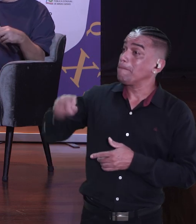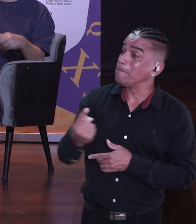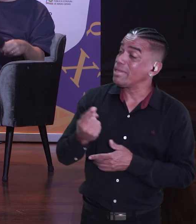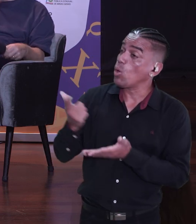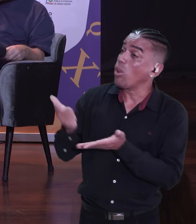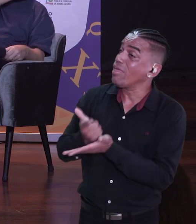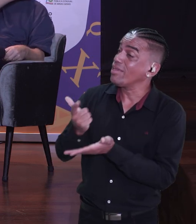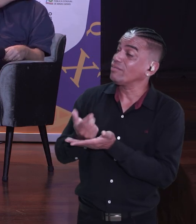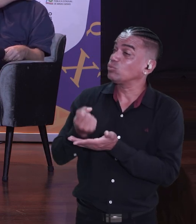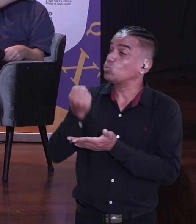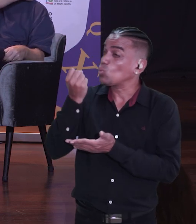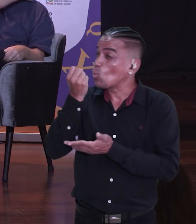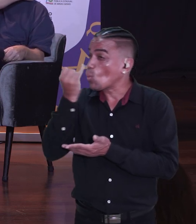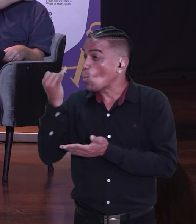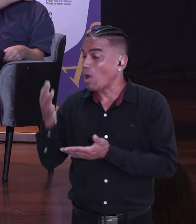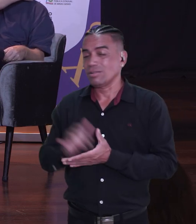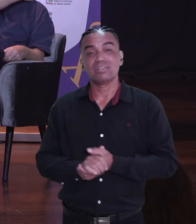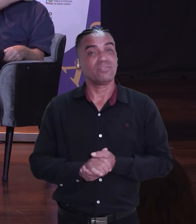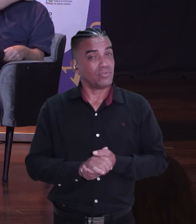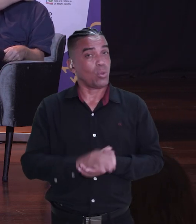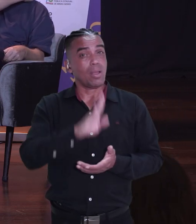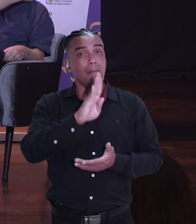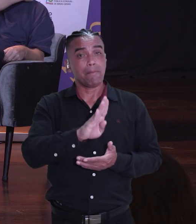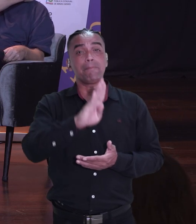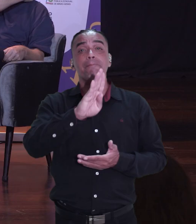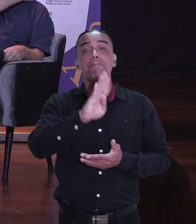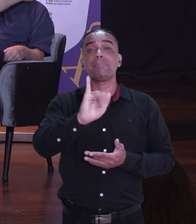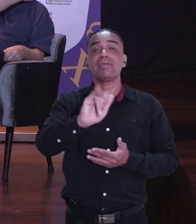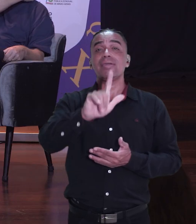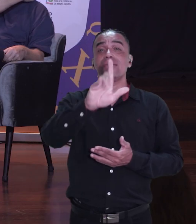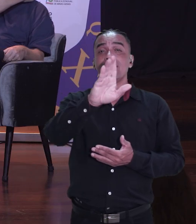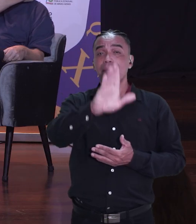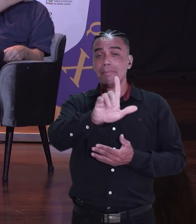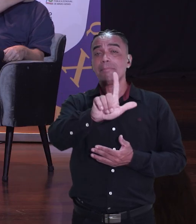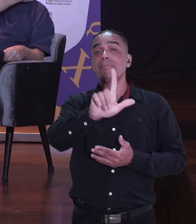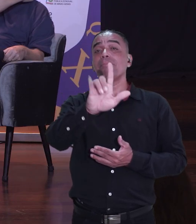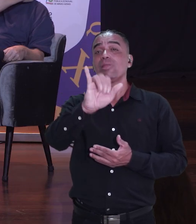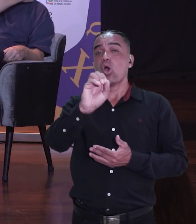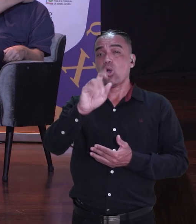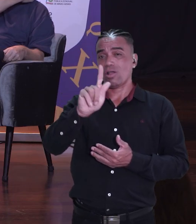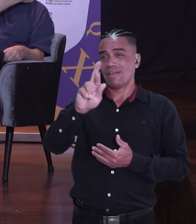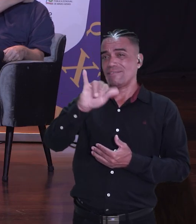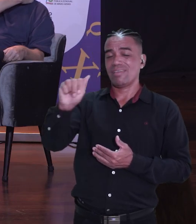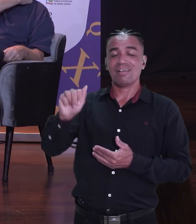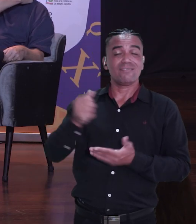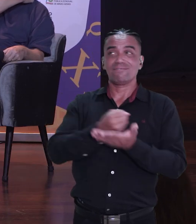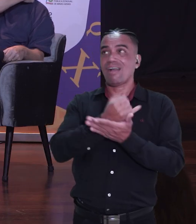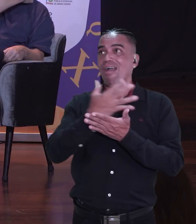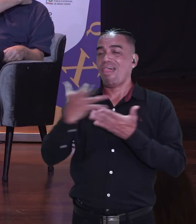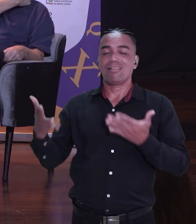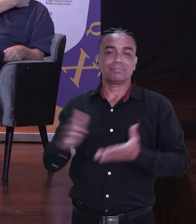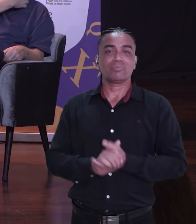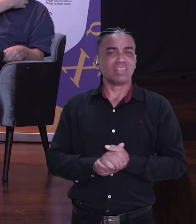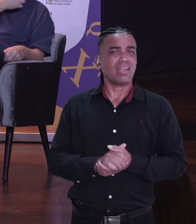próximo livro. Foram quase 1000 livros, né? Quase 1000 livros. É só você ver a bibliografia, são 22 páginas de bibliografia, né? Então, esse aí, no